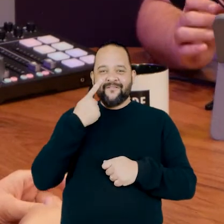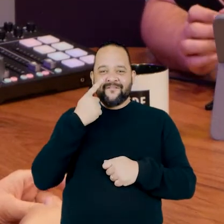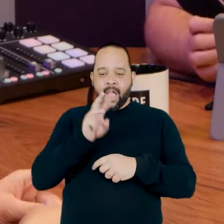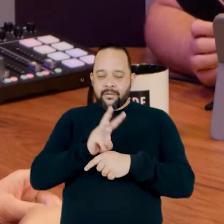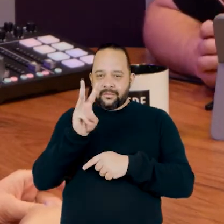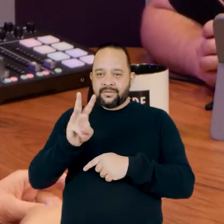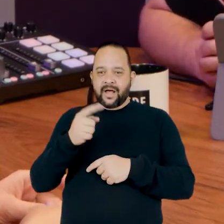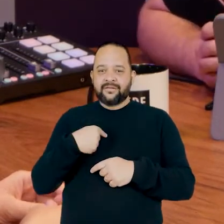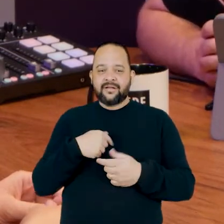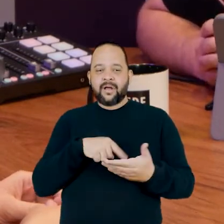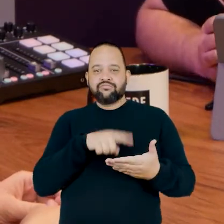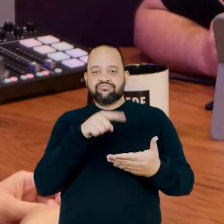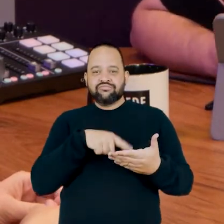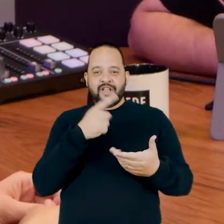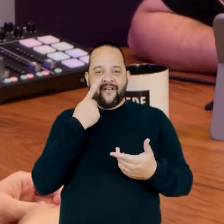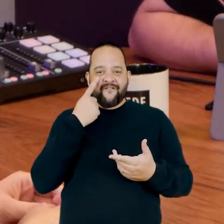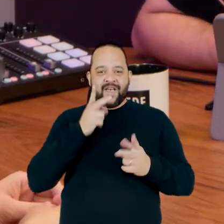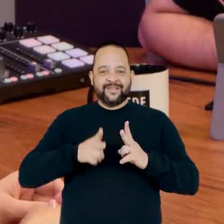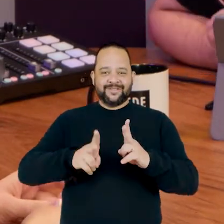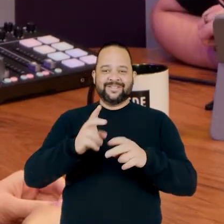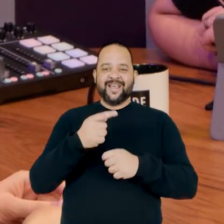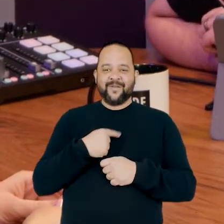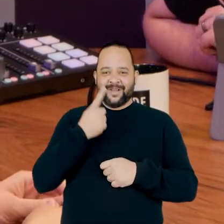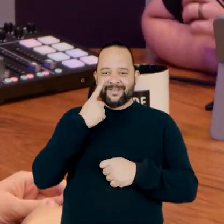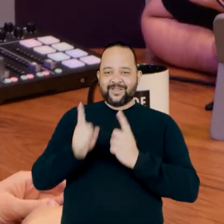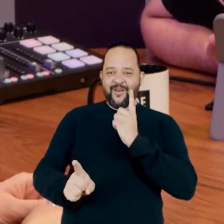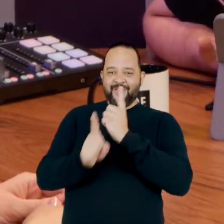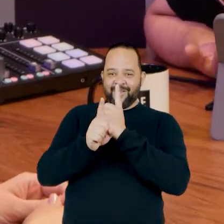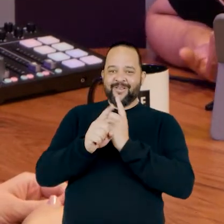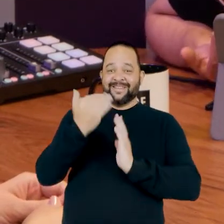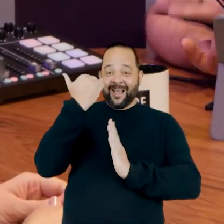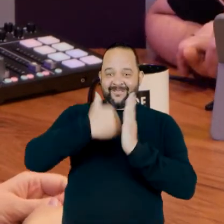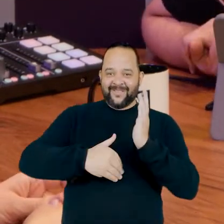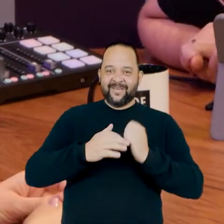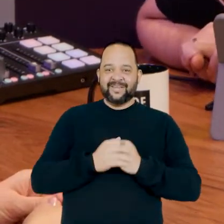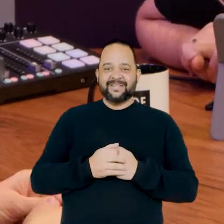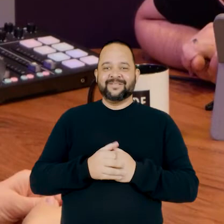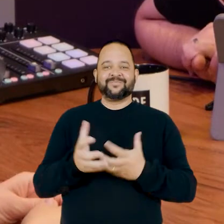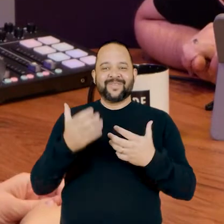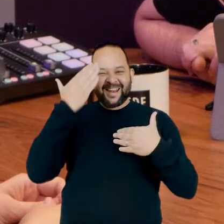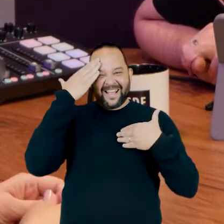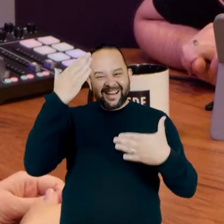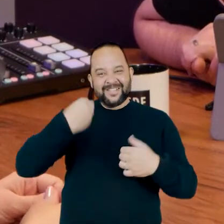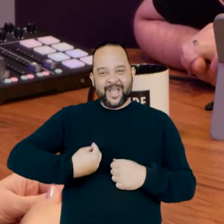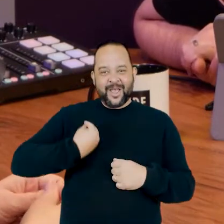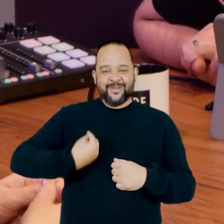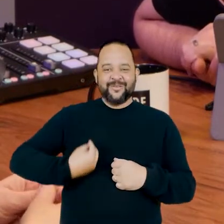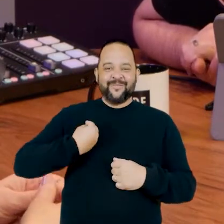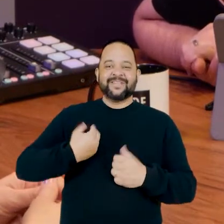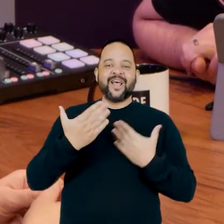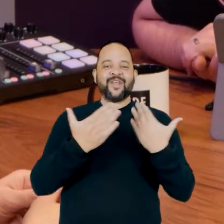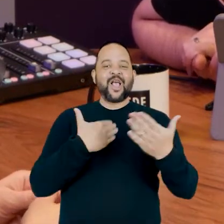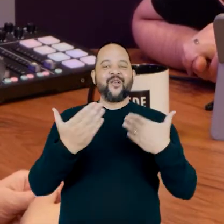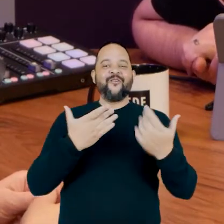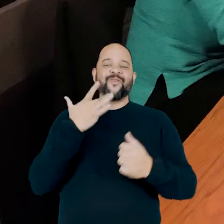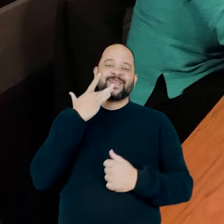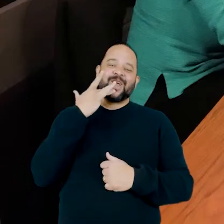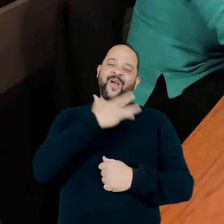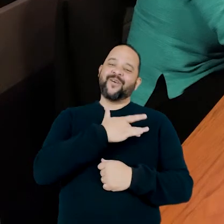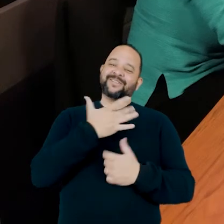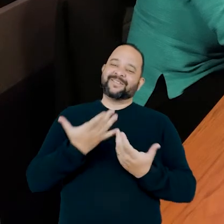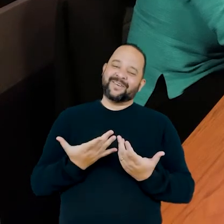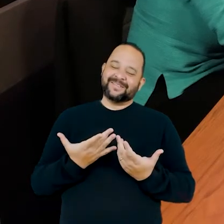pra ver quando vai entrar em promoção. Sim, sim. Quero agradecer demais aqui sua presença. Que papo gostoso. Espero que,